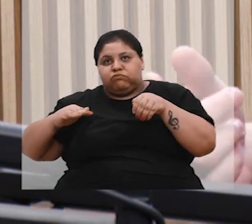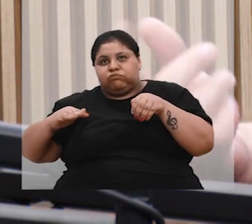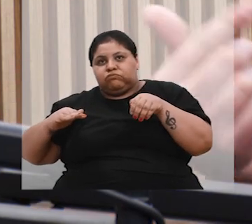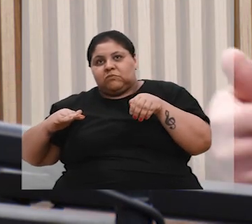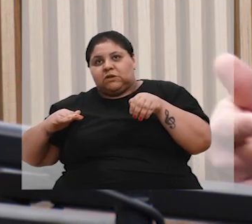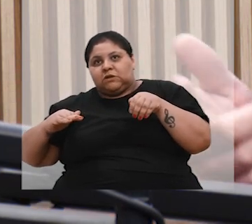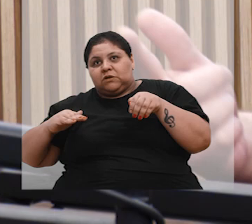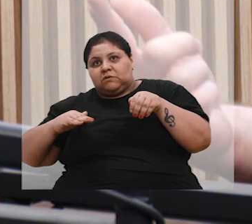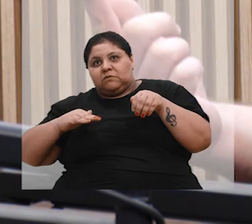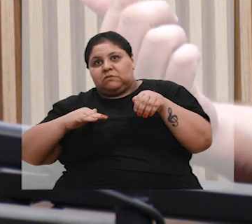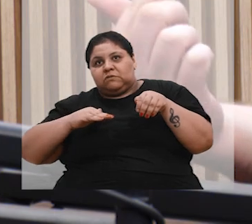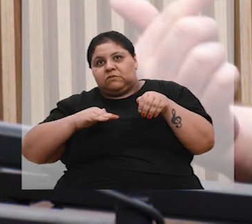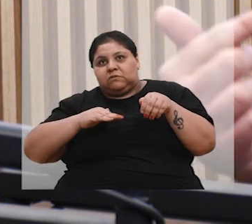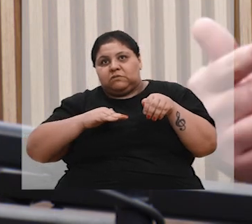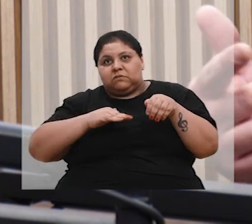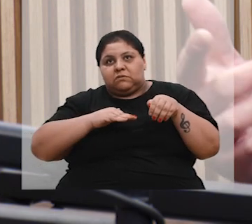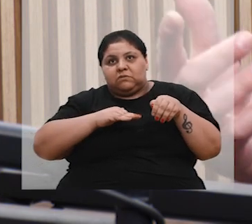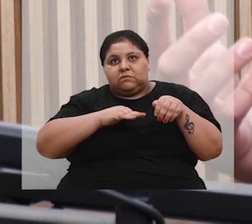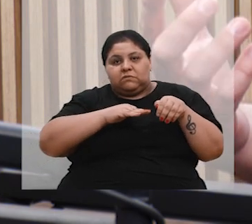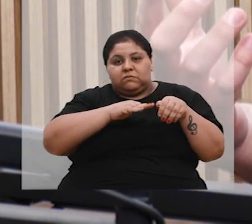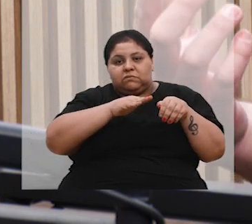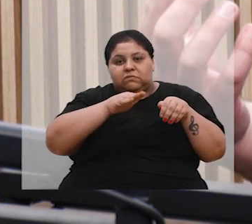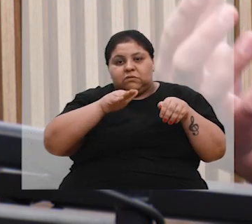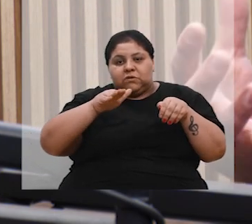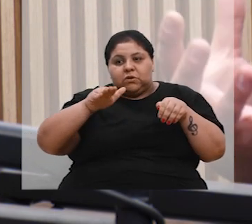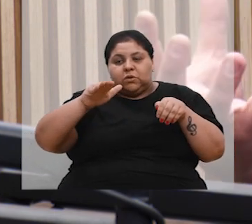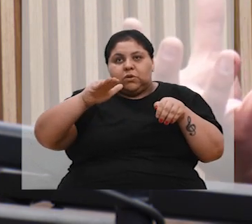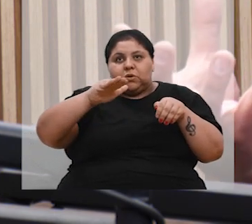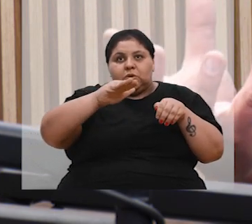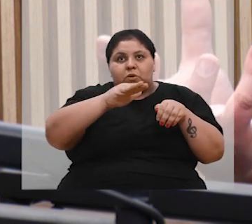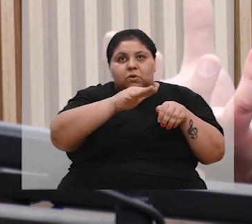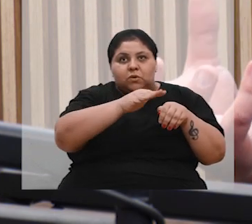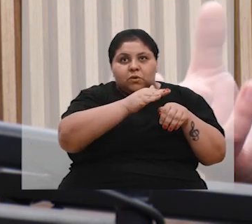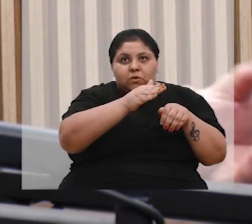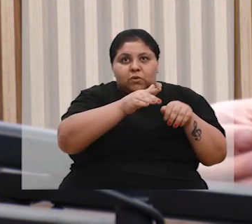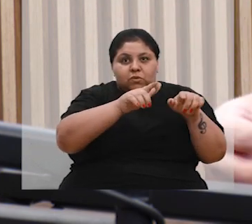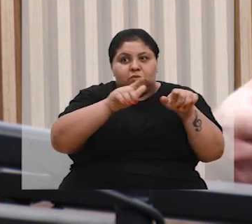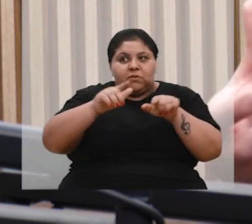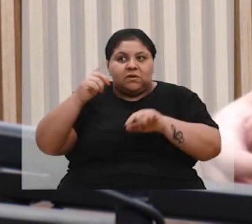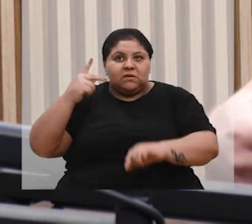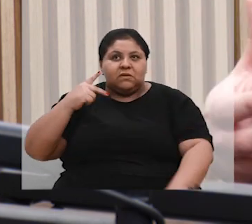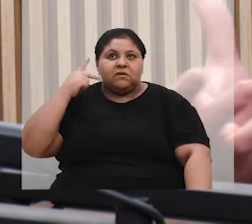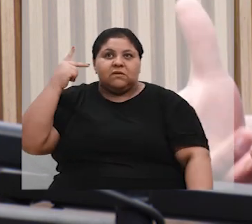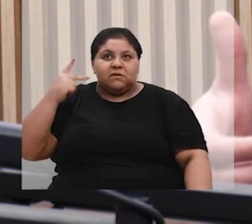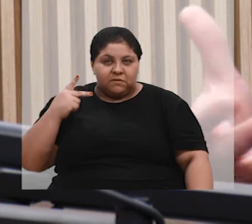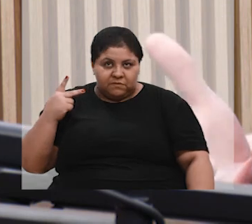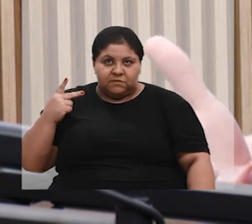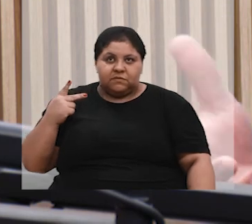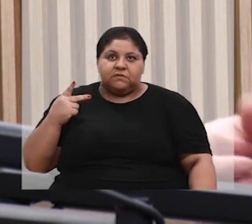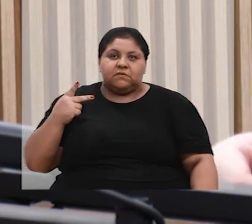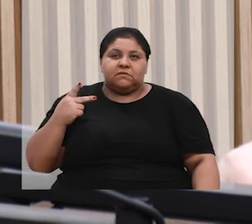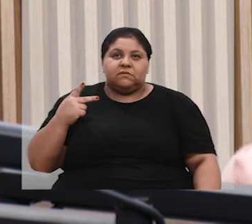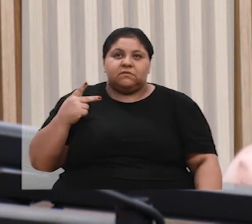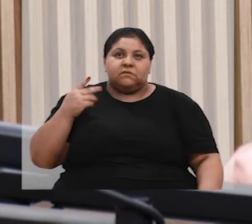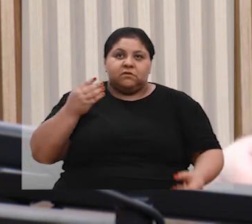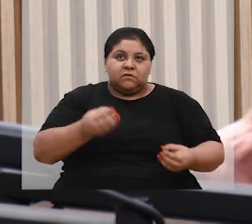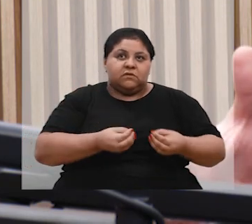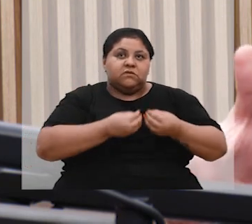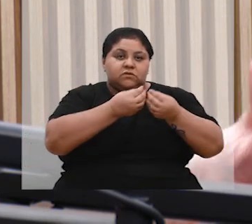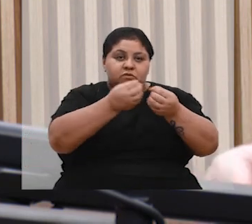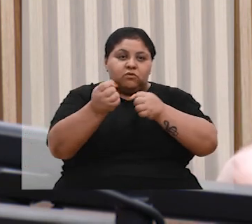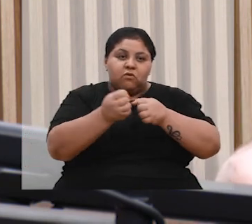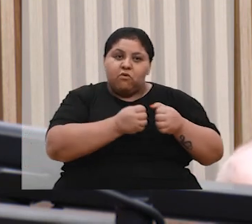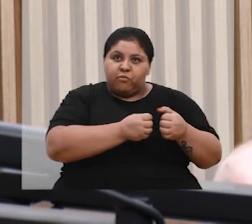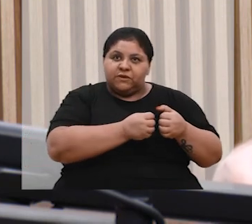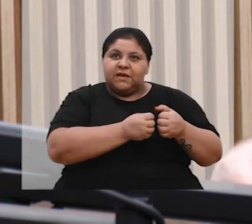todos os andares onde estão os vereadores, onde estão os mandatários, né? Aqueles aos quais foram concedidos